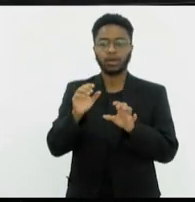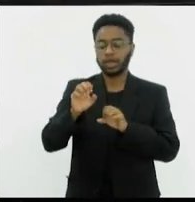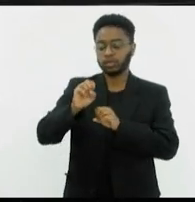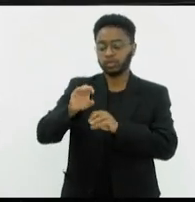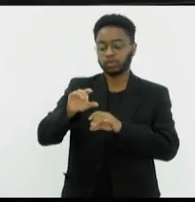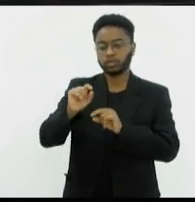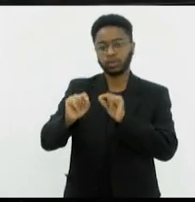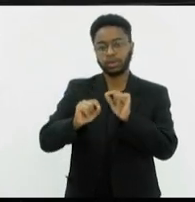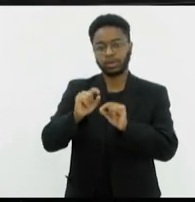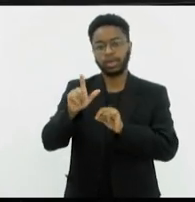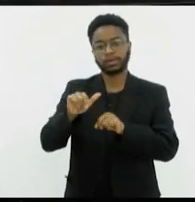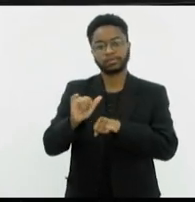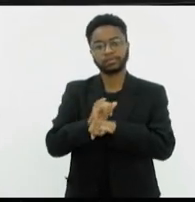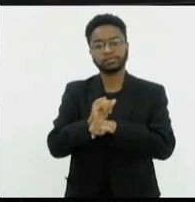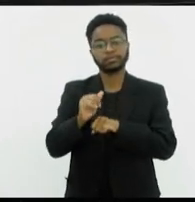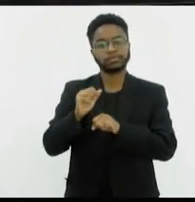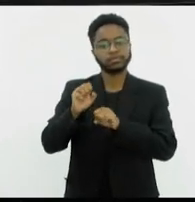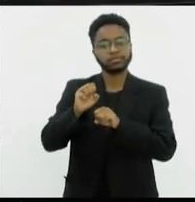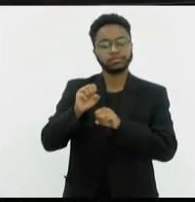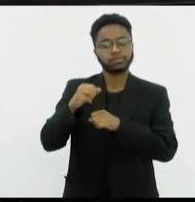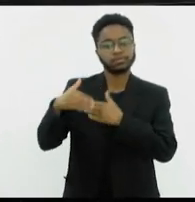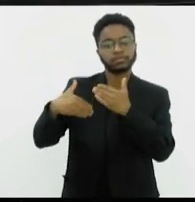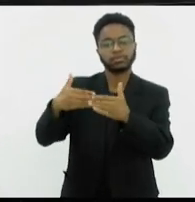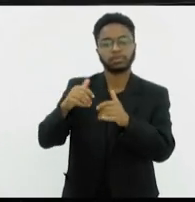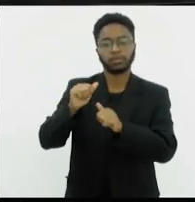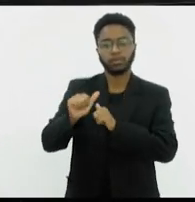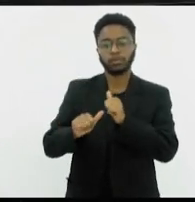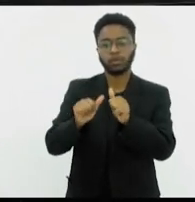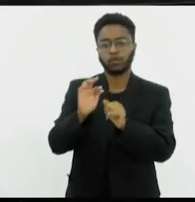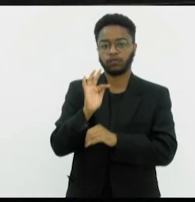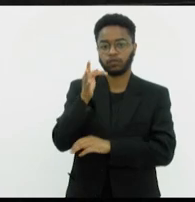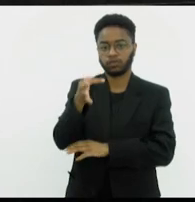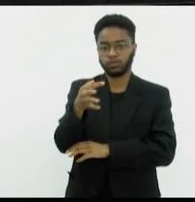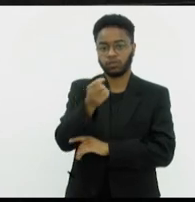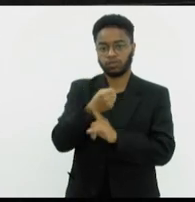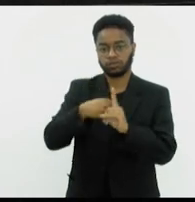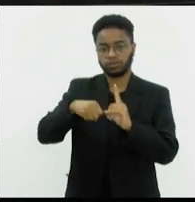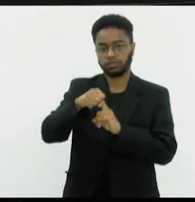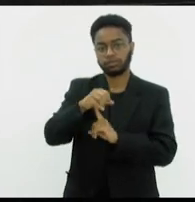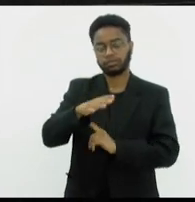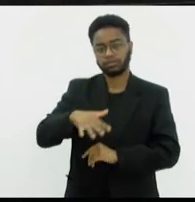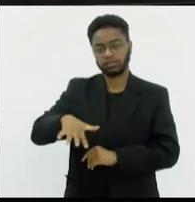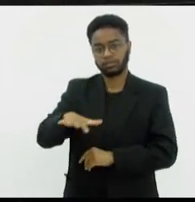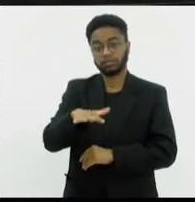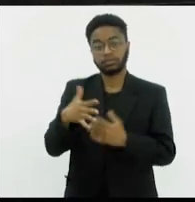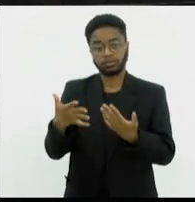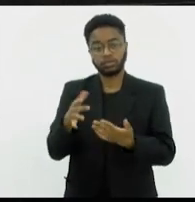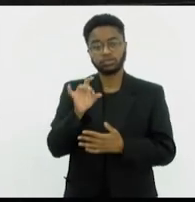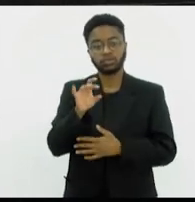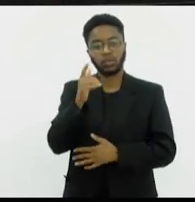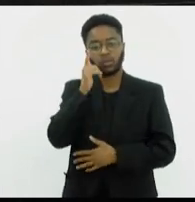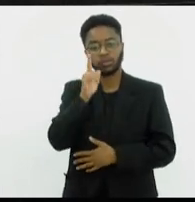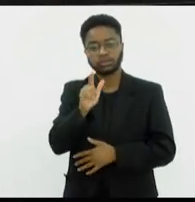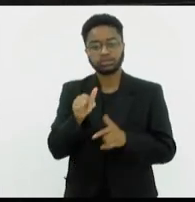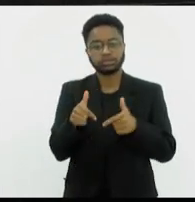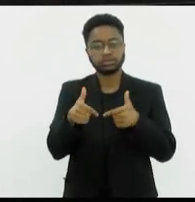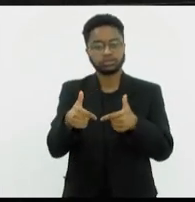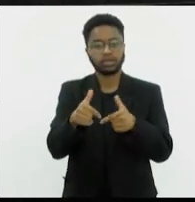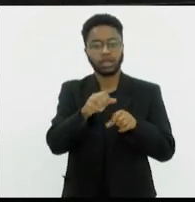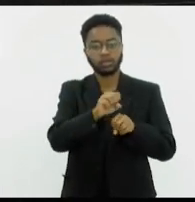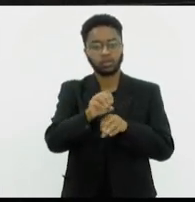de transformação do futuro da nossa sociedade. E só se faz educação de qualidade, professor